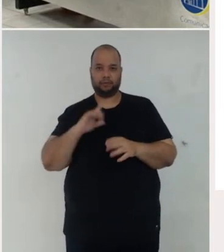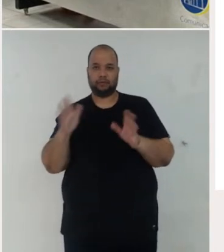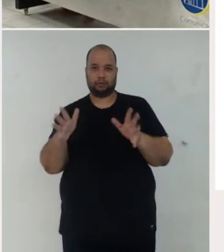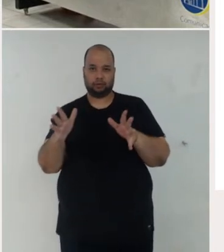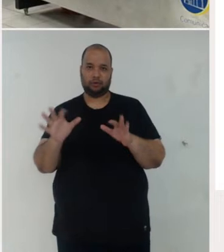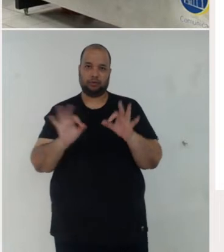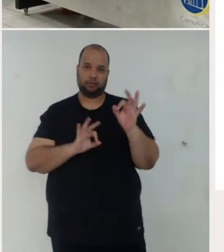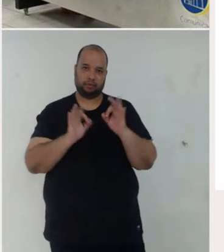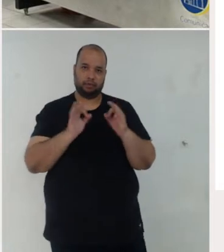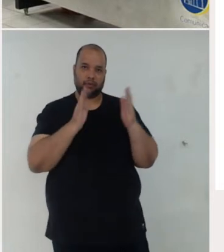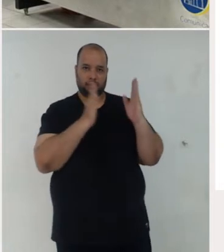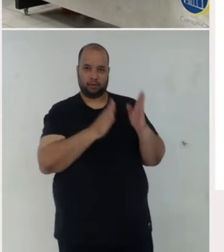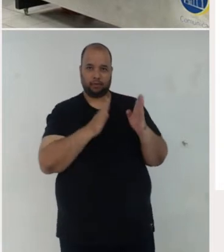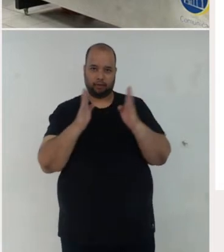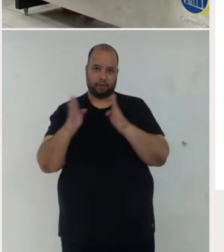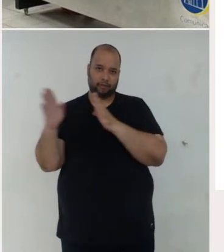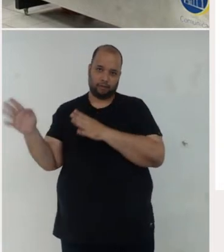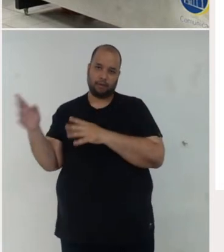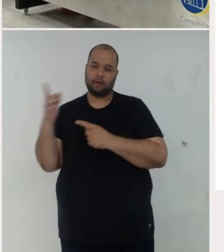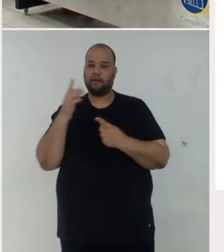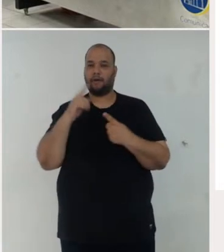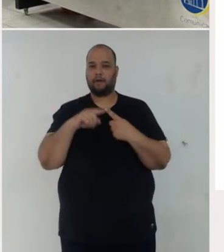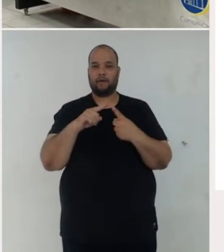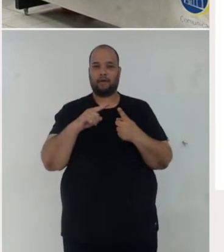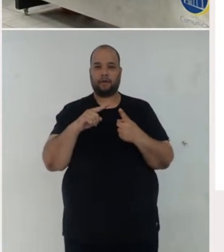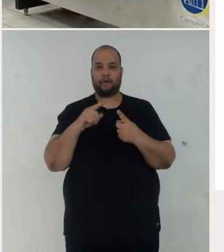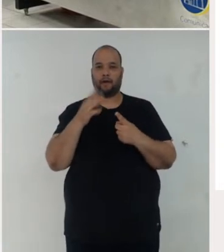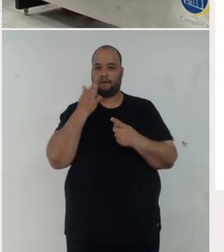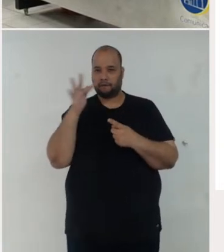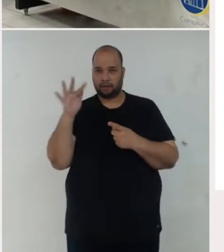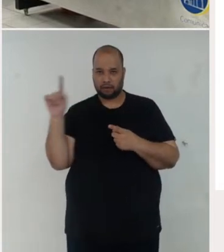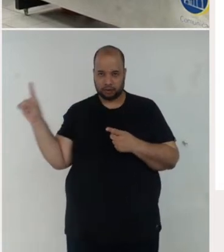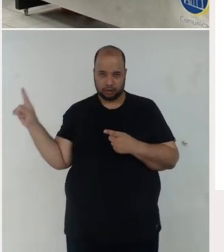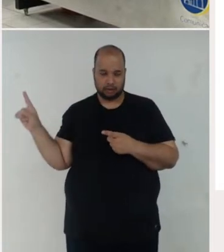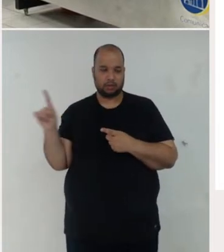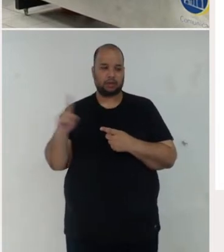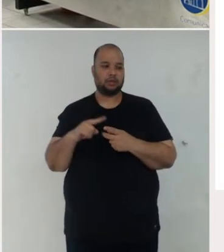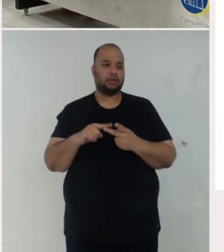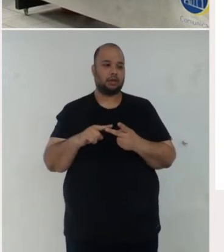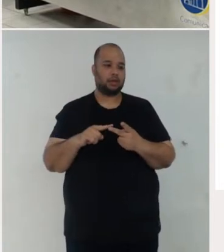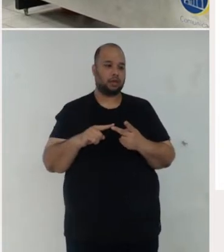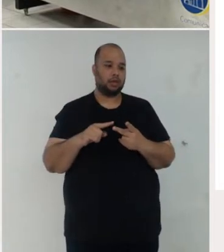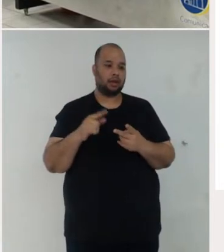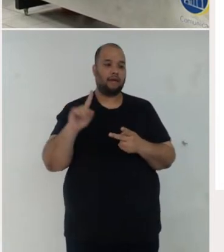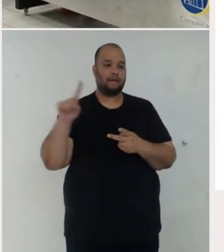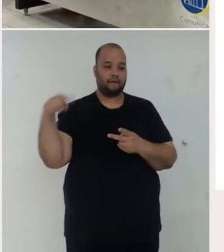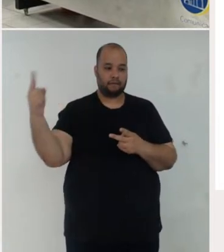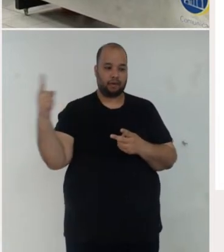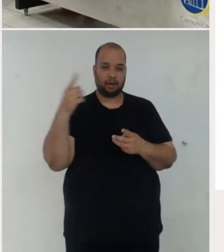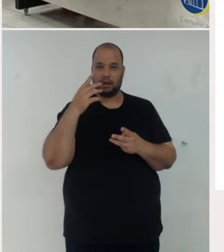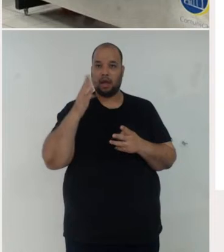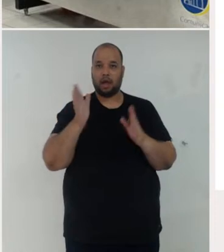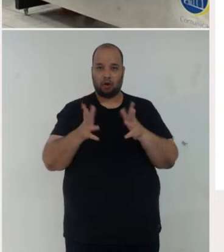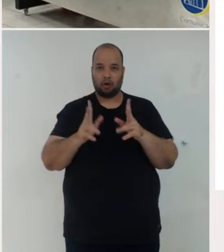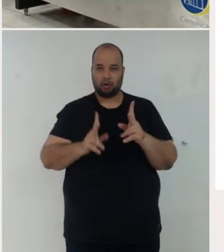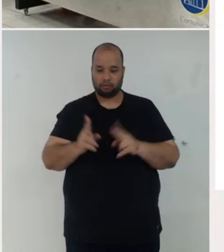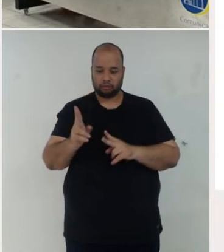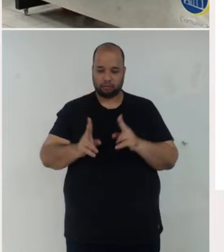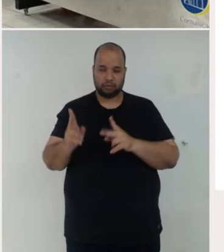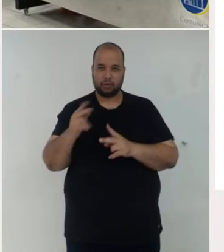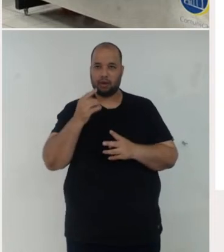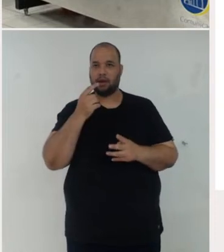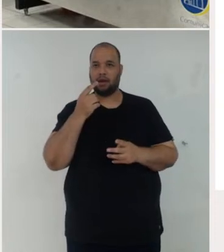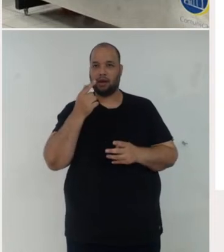as outras edições, que foi essa francesa, está em edição agora a inglesa, a